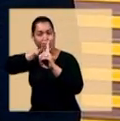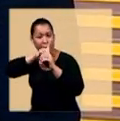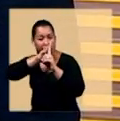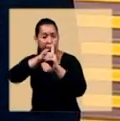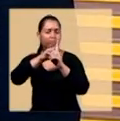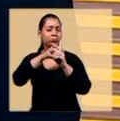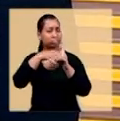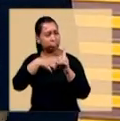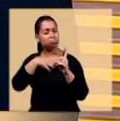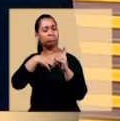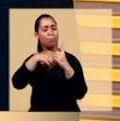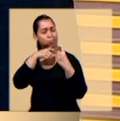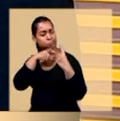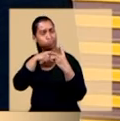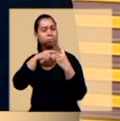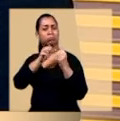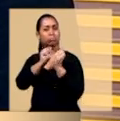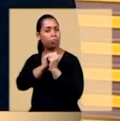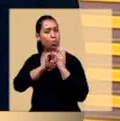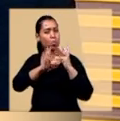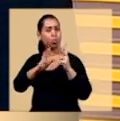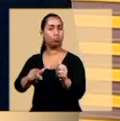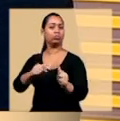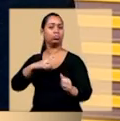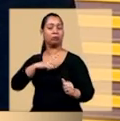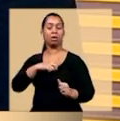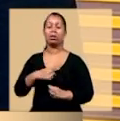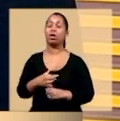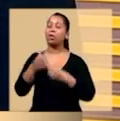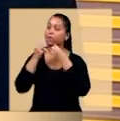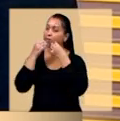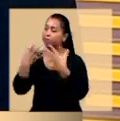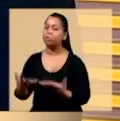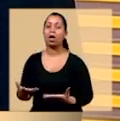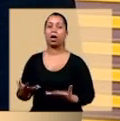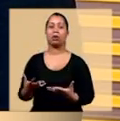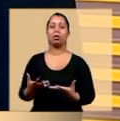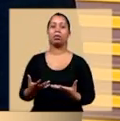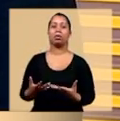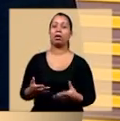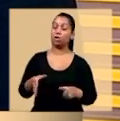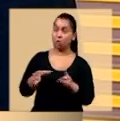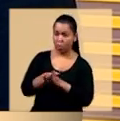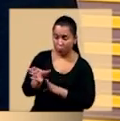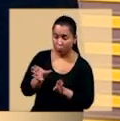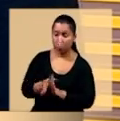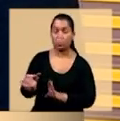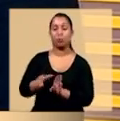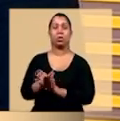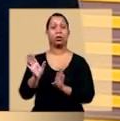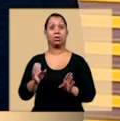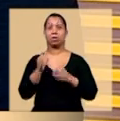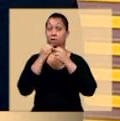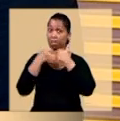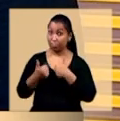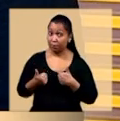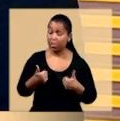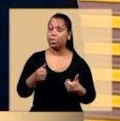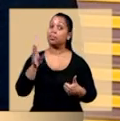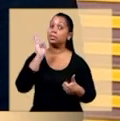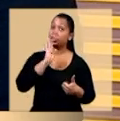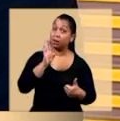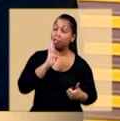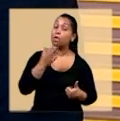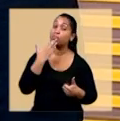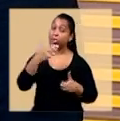fica comigo que você vai ter tudo comigo. E elas vêm e contam pra gente. Aí eu oriento, assim, se ela tá bem, se ela tá legal, até